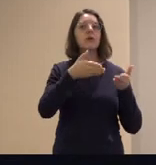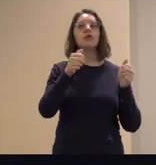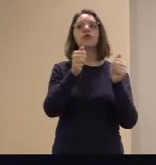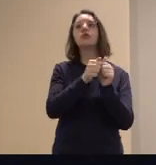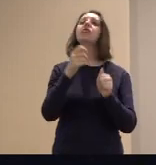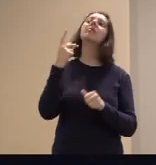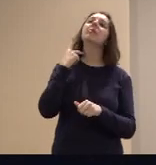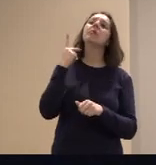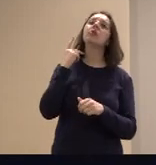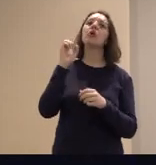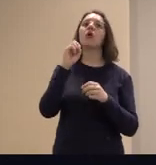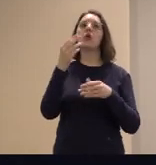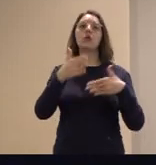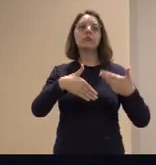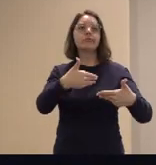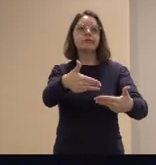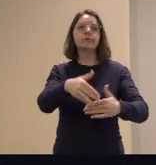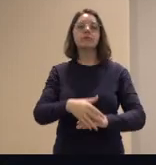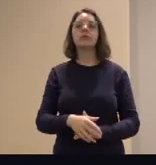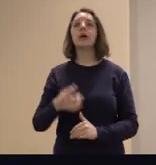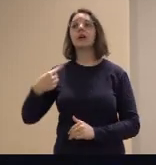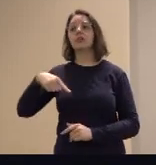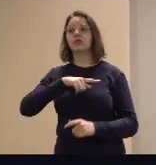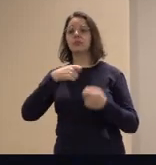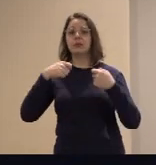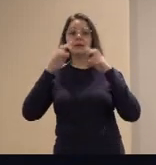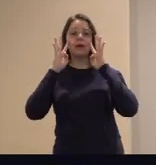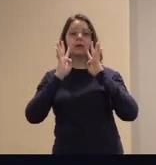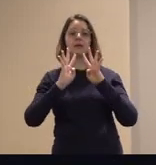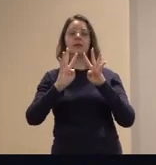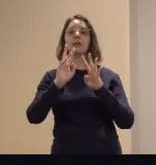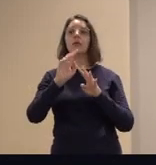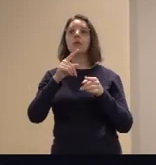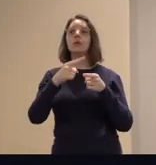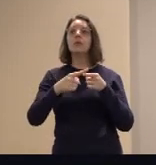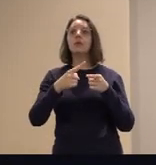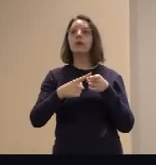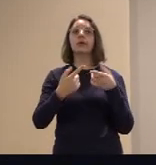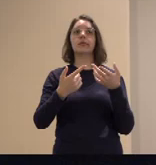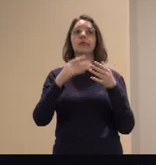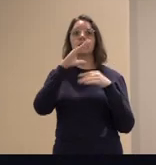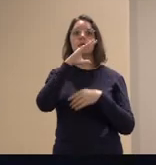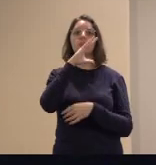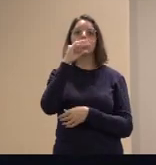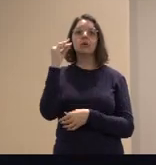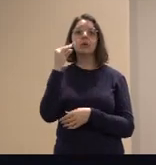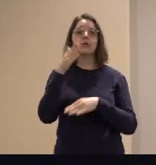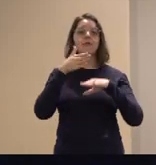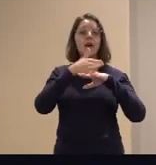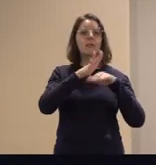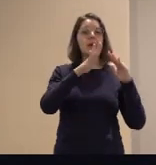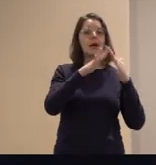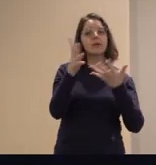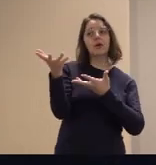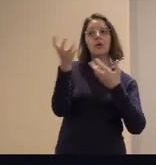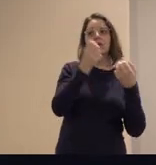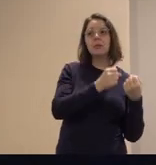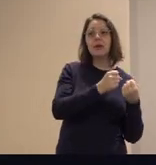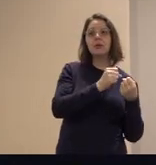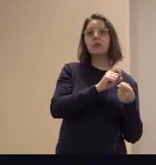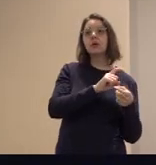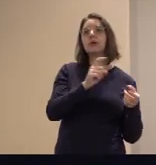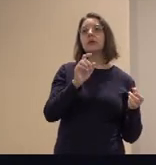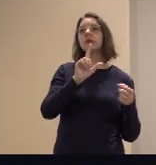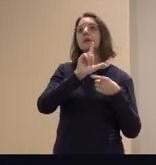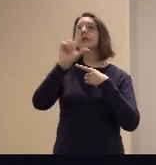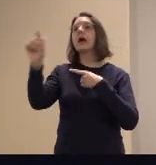magistrado. A gente precisa ver isso também, porque esse adolescente acaba indo para uma casa de acolhimento, sai dessa casa de acolhimento e não volta para o